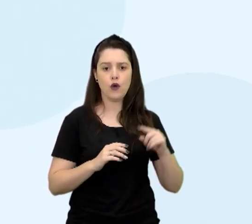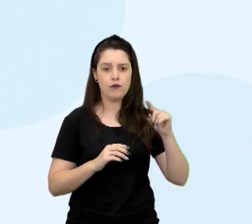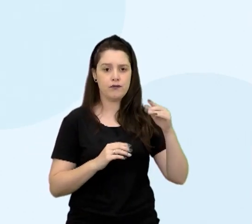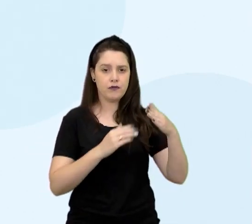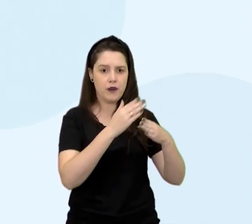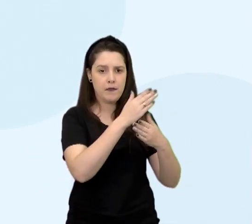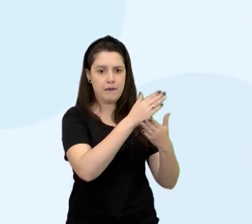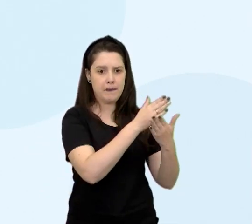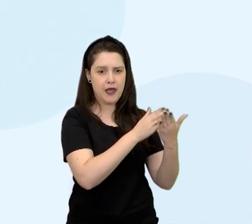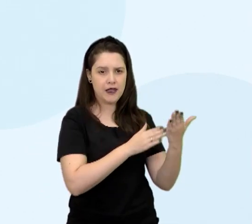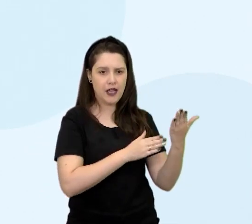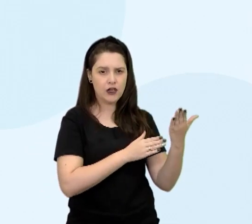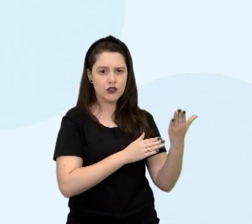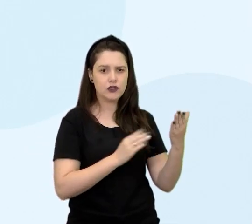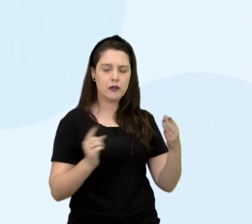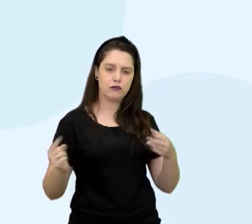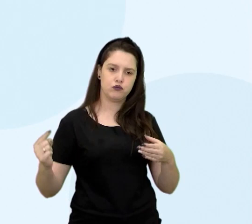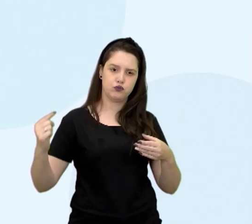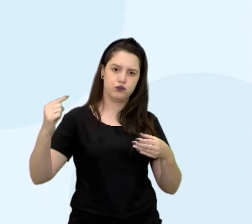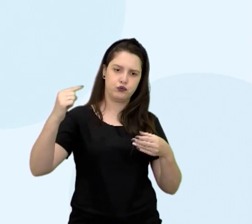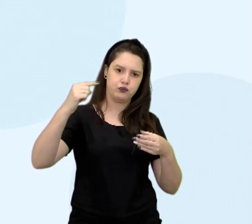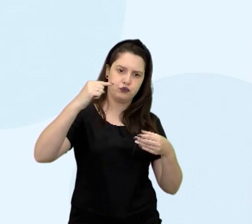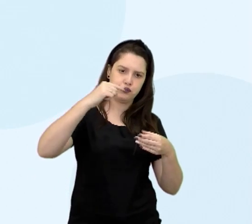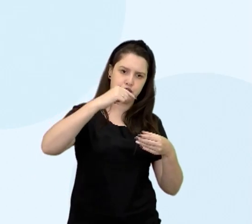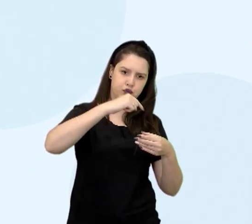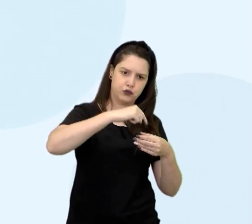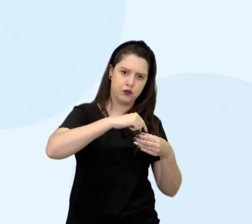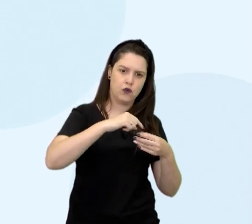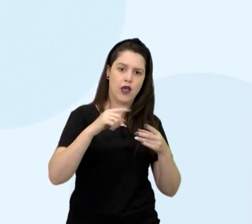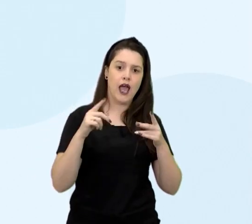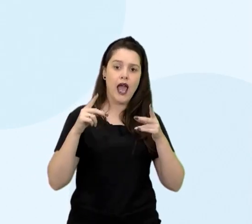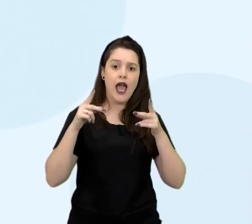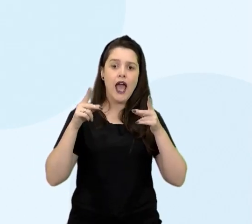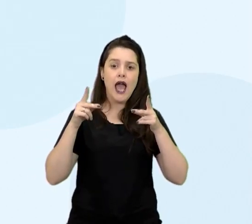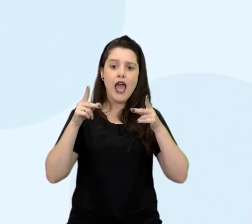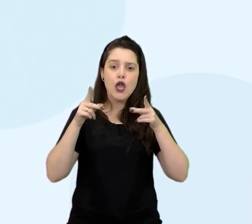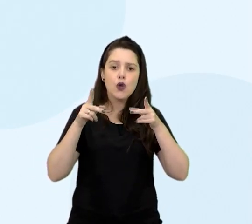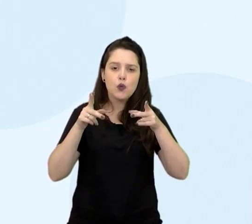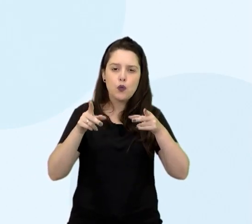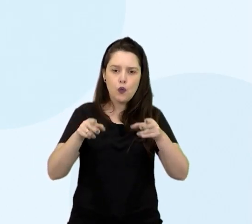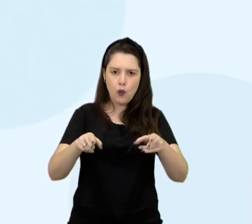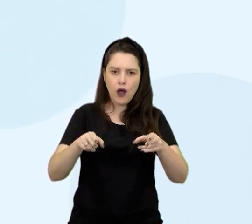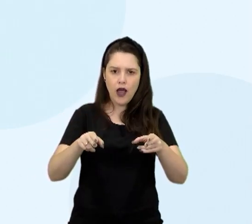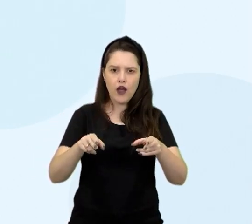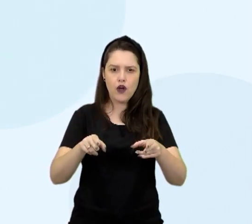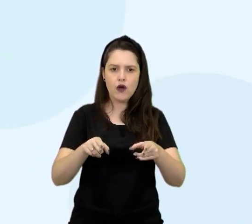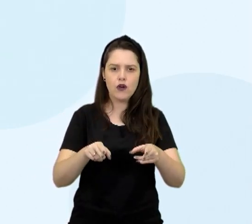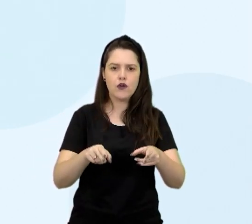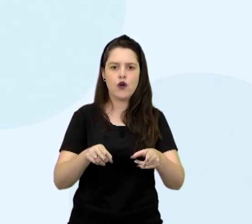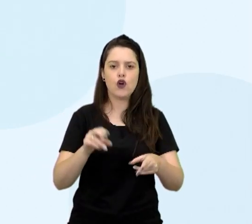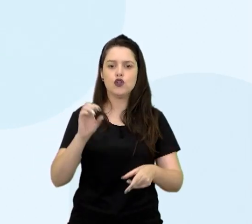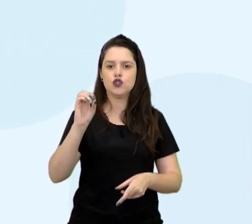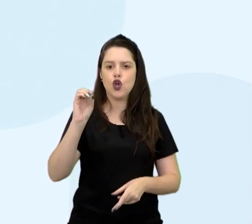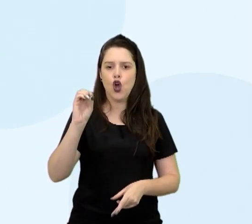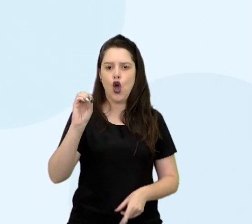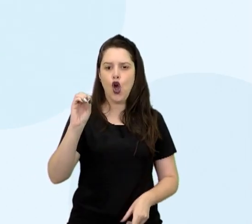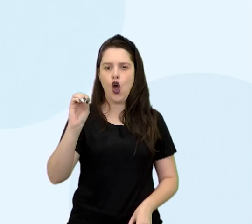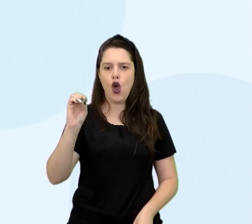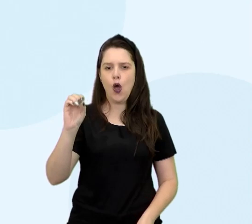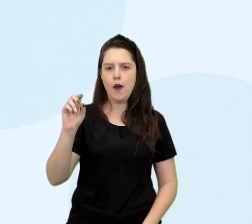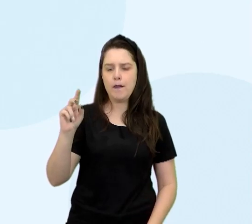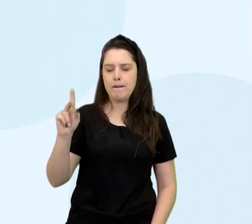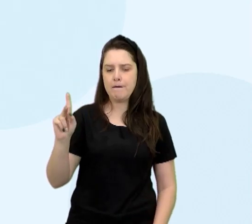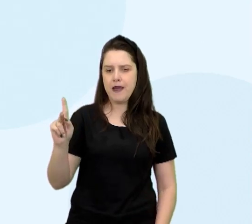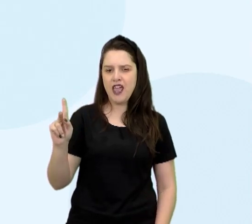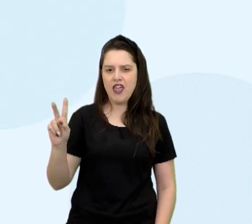ó, passado para cá. Então, este ângulo aqui, ó, é igual para os dois. A gente chama isso de OP OPV